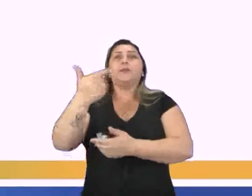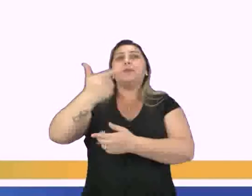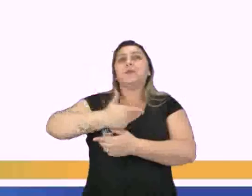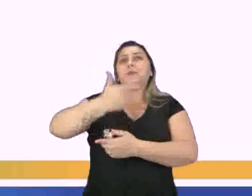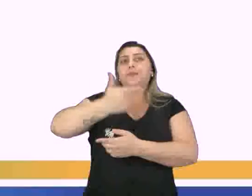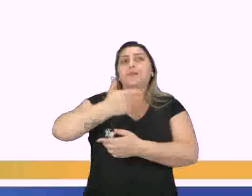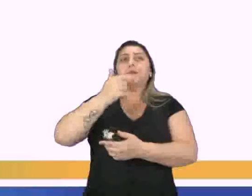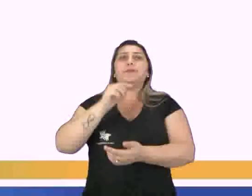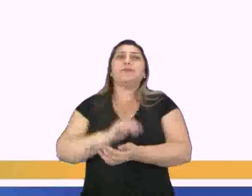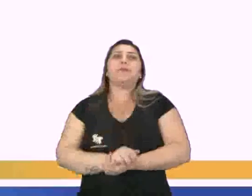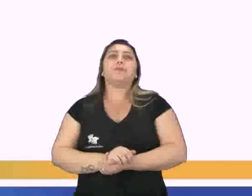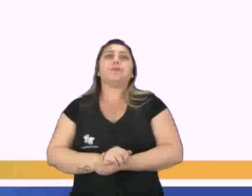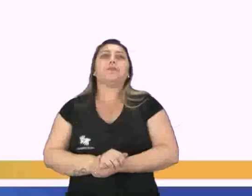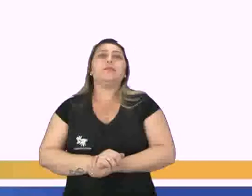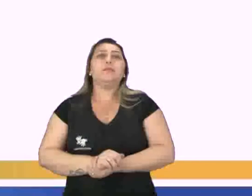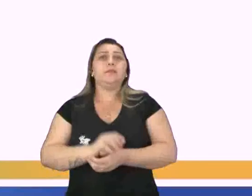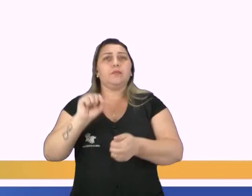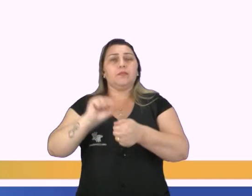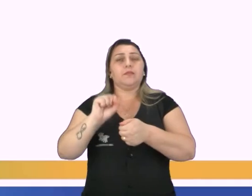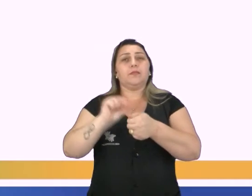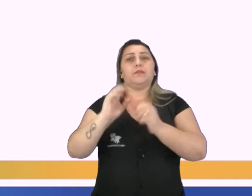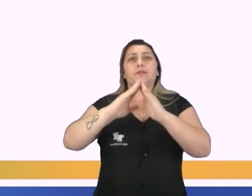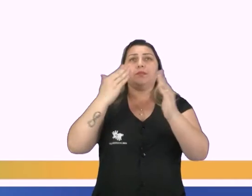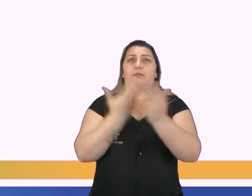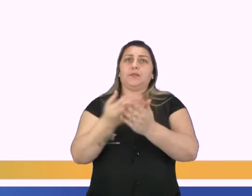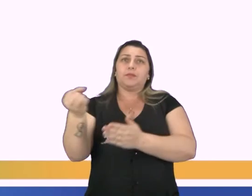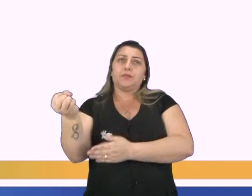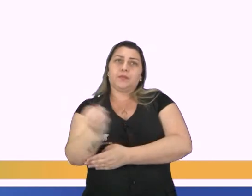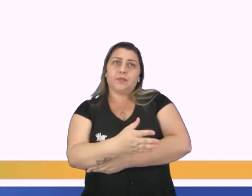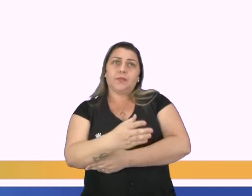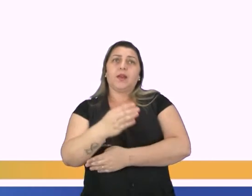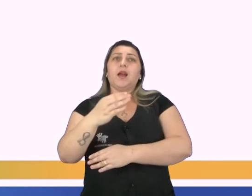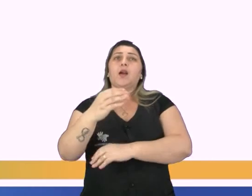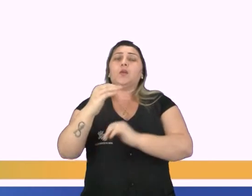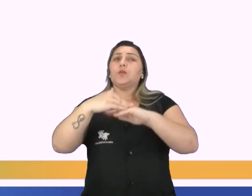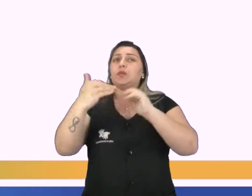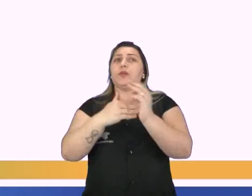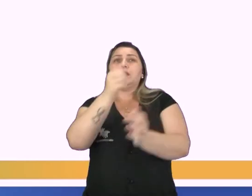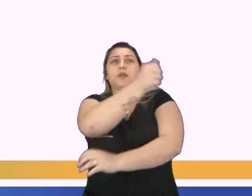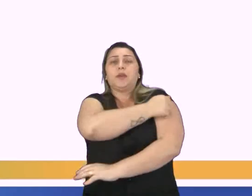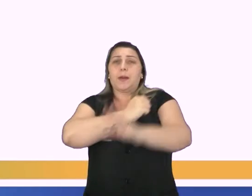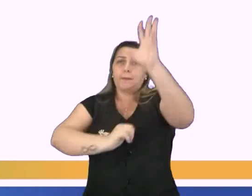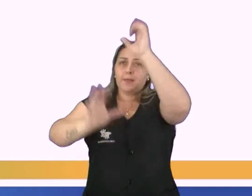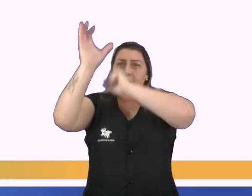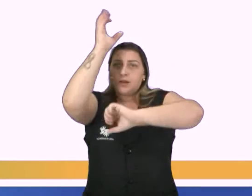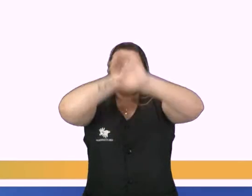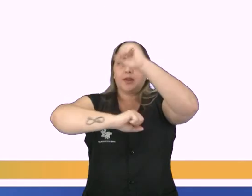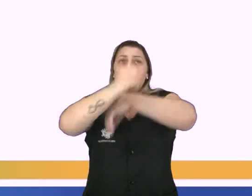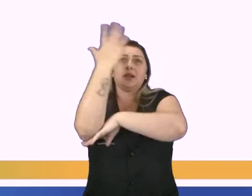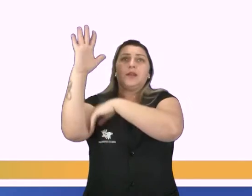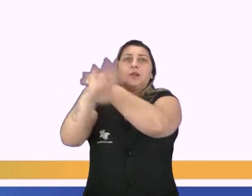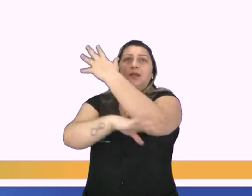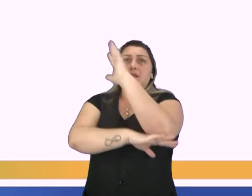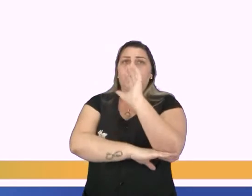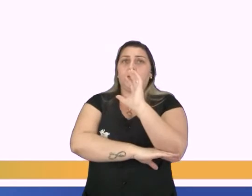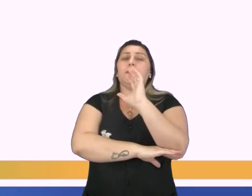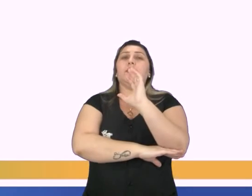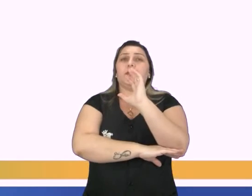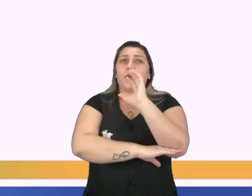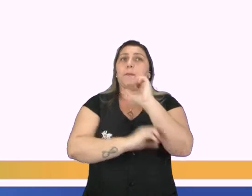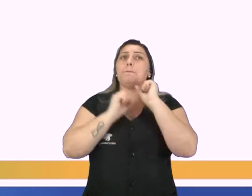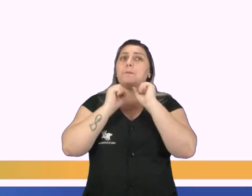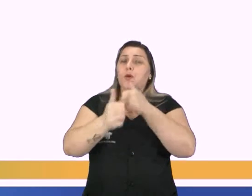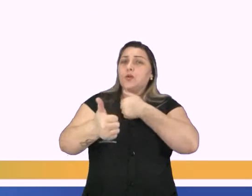2. E assim foi criada a Escola da Vida, onde todos os alunos aprenderam que natureza e civilização